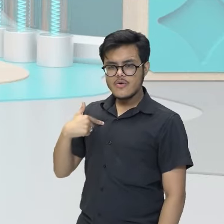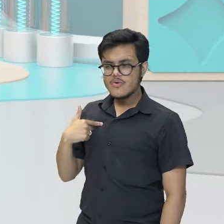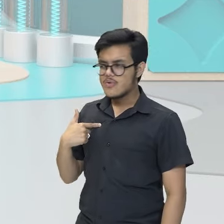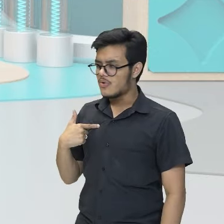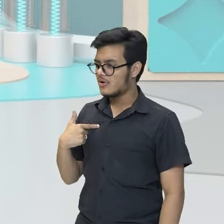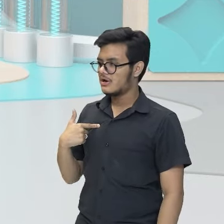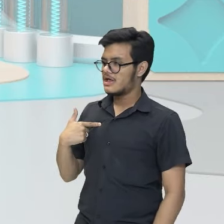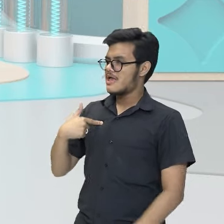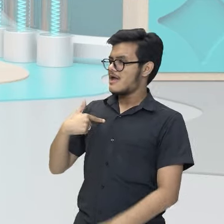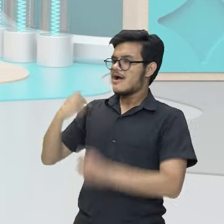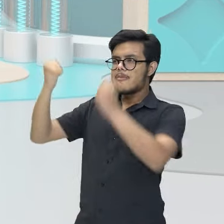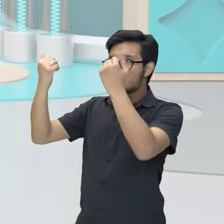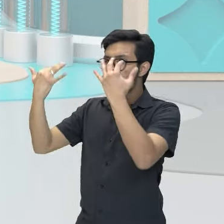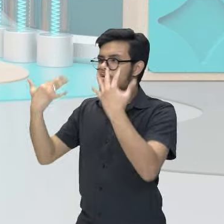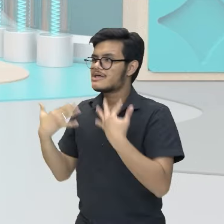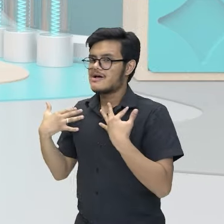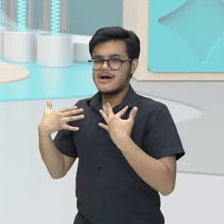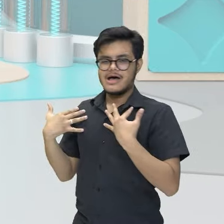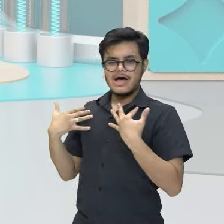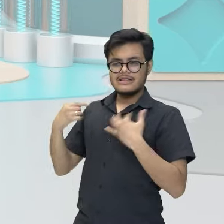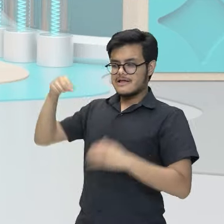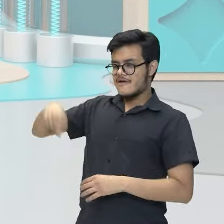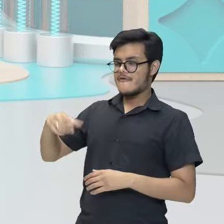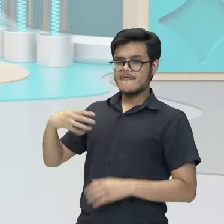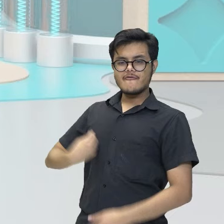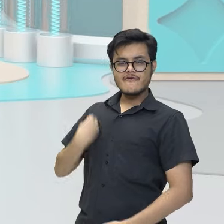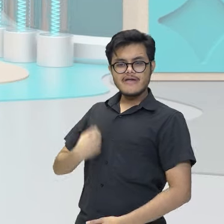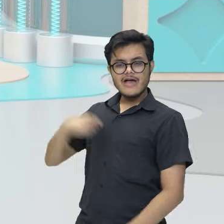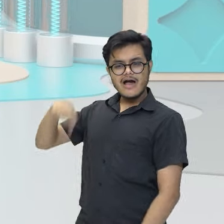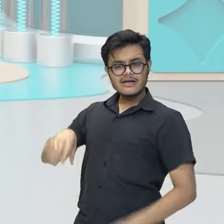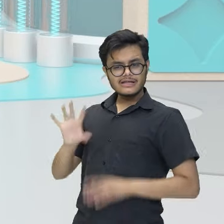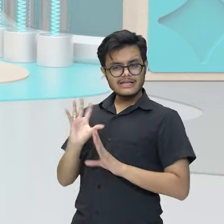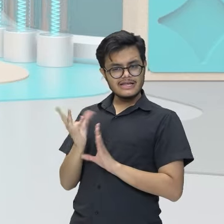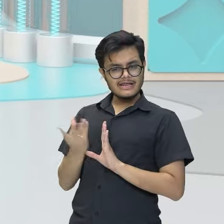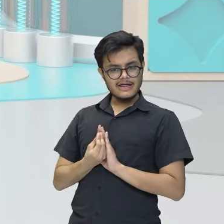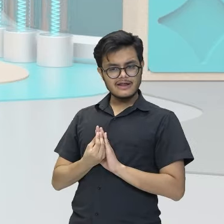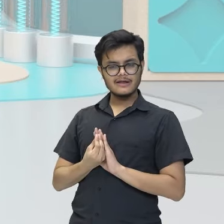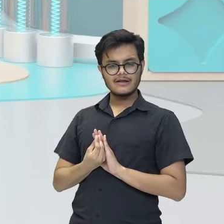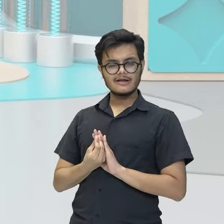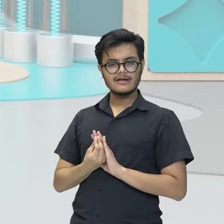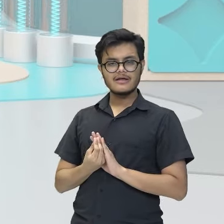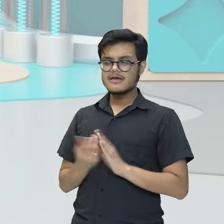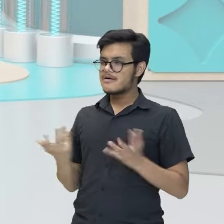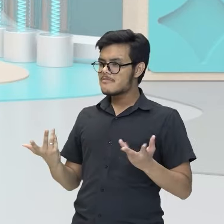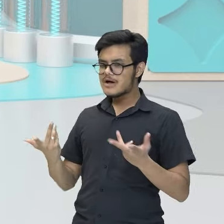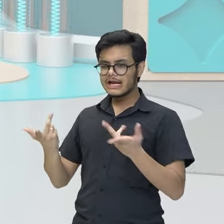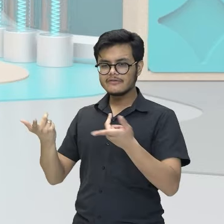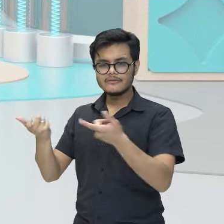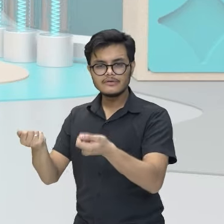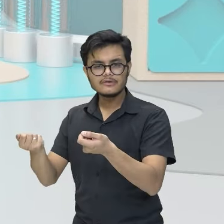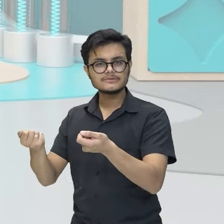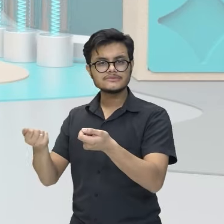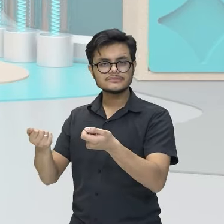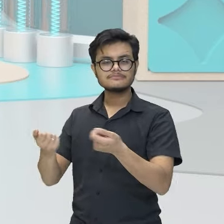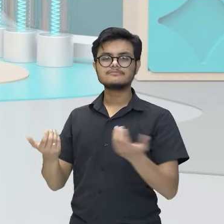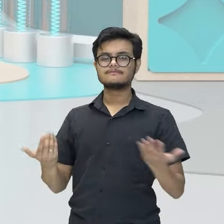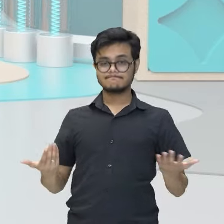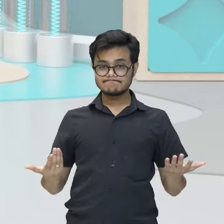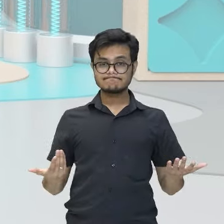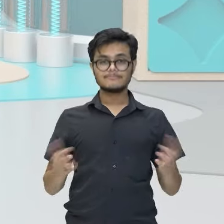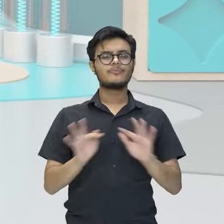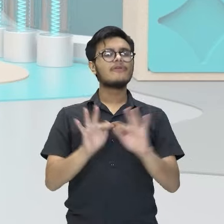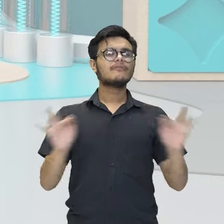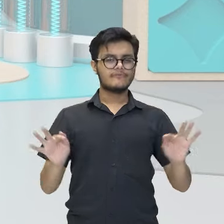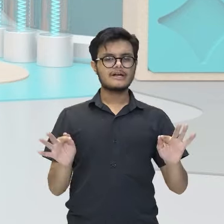por viver neste lugar gente eu vivo na Amazônia isso é sensacional observem essa